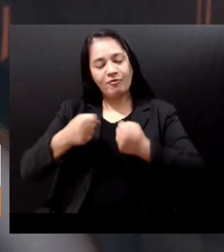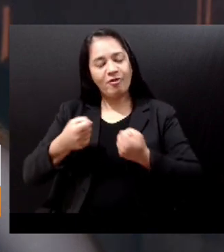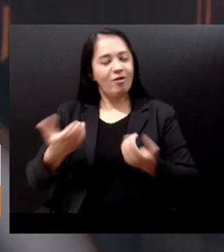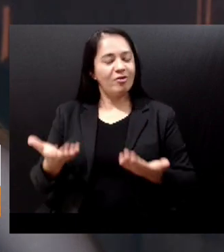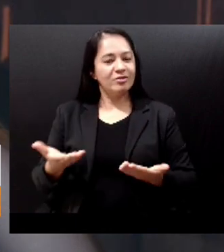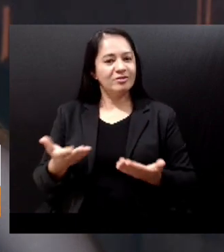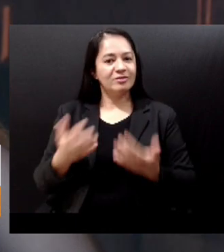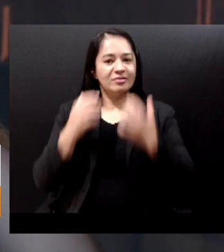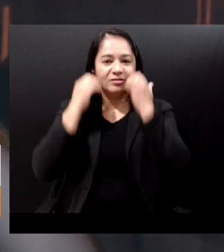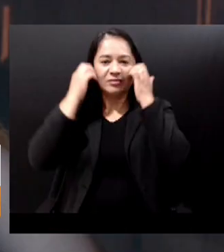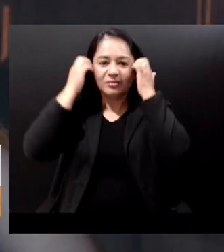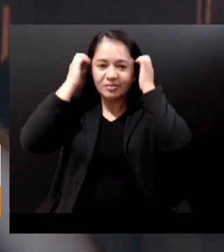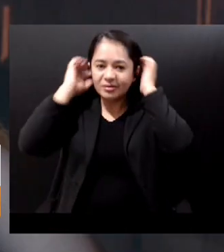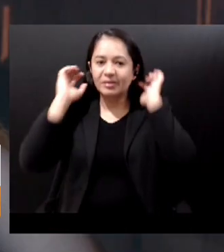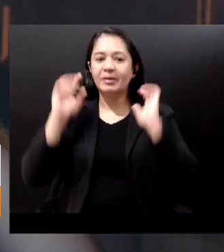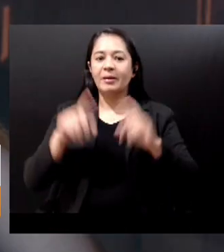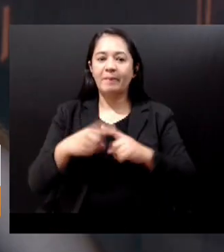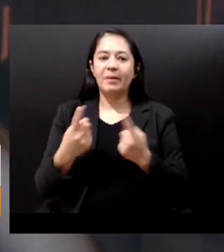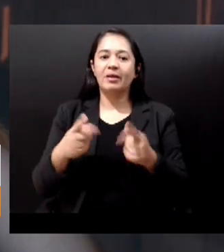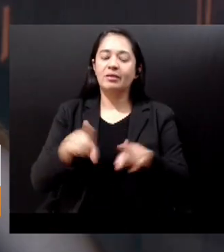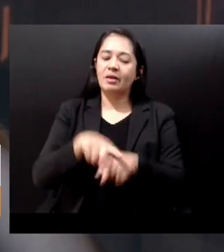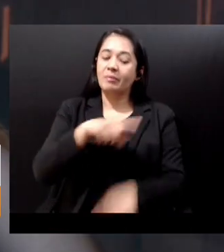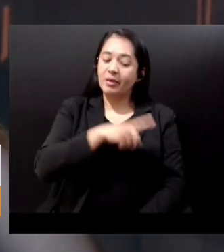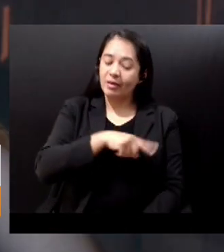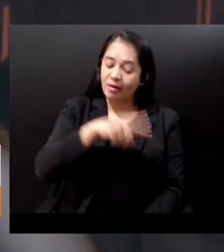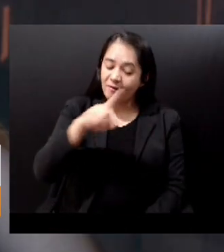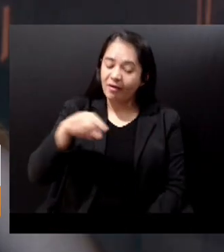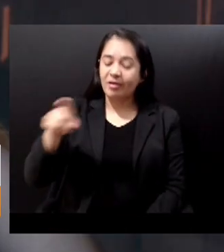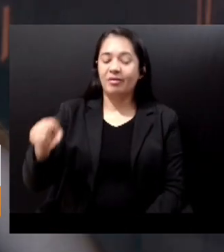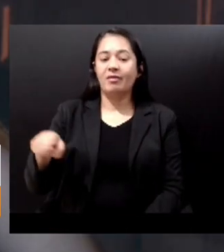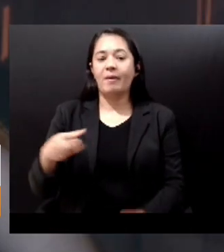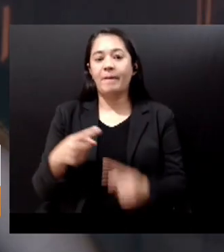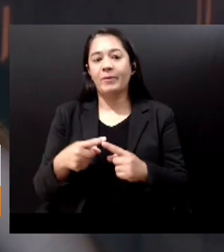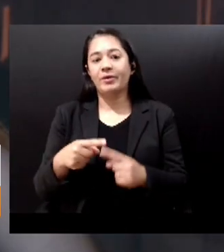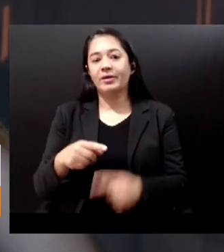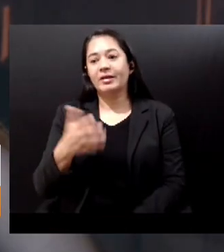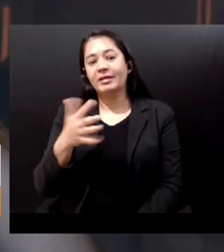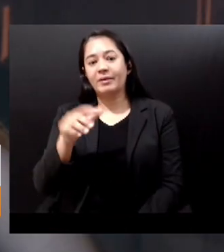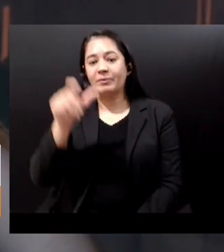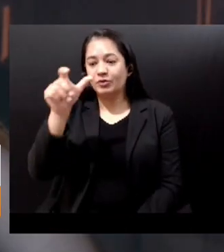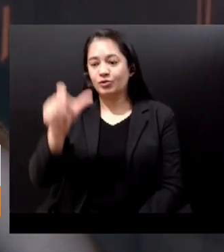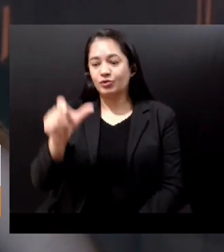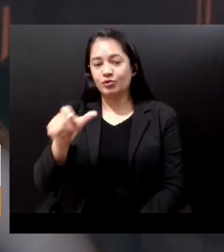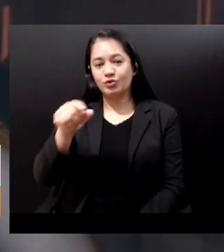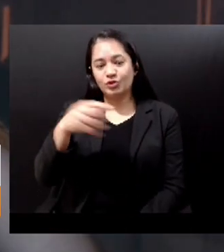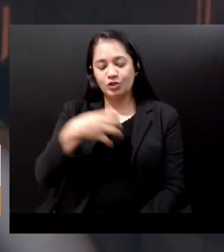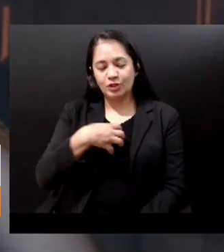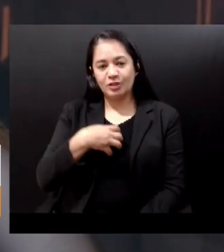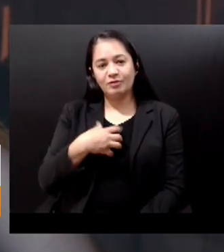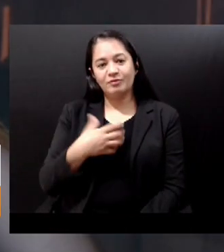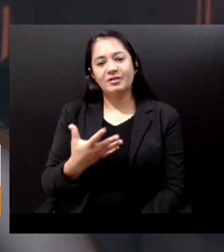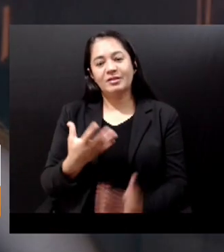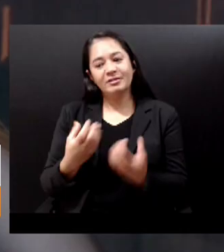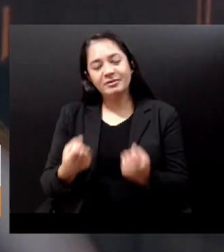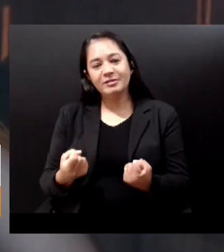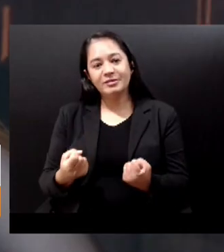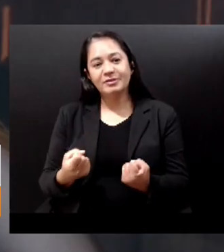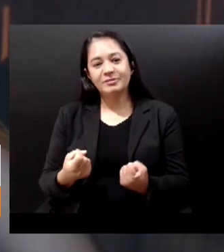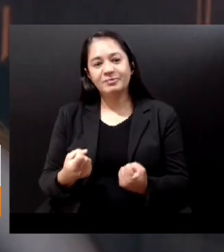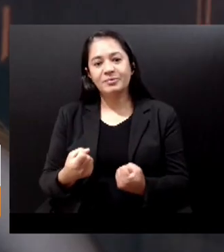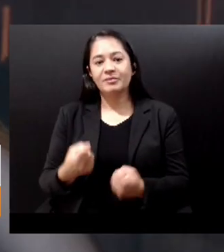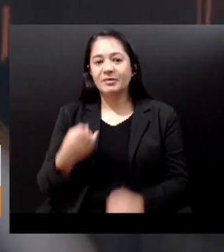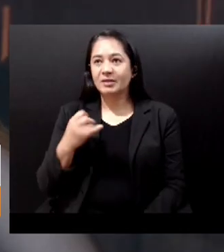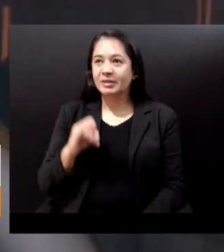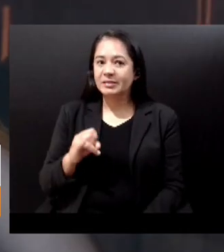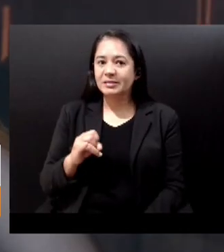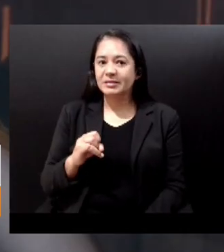muito variável, É. porque depende da forma como você encara o exercício também, né. Se vira uma coisa muito,